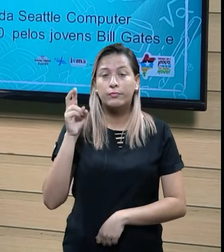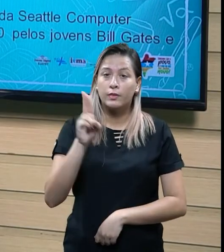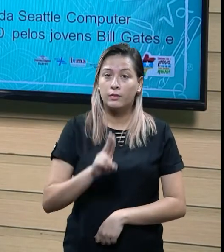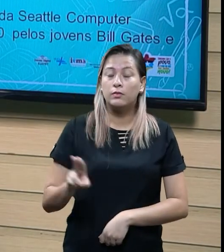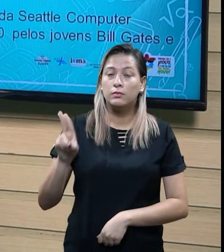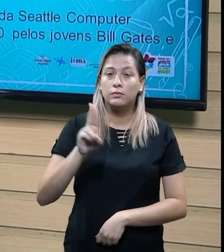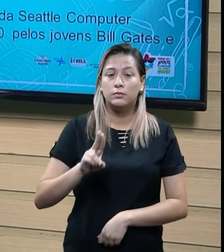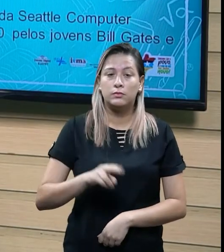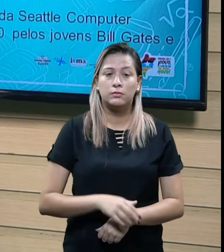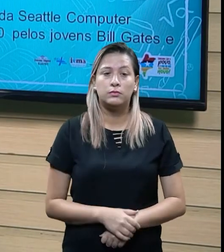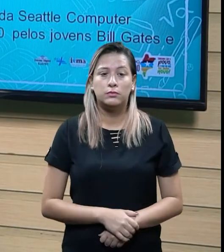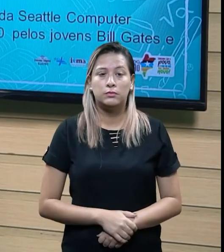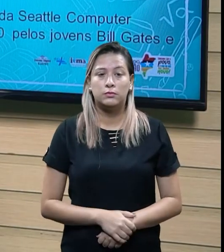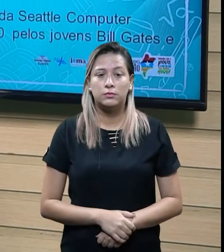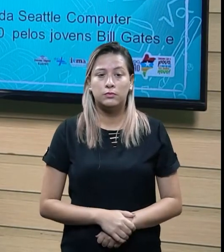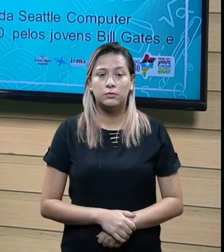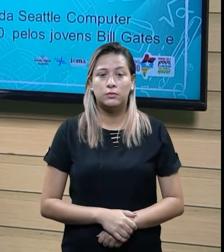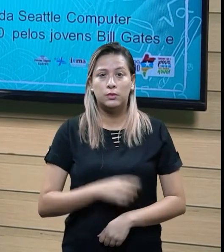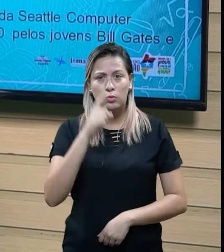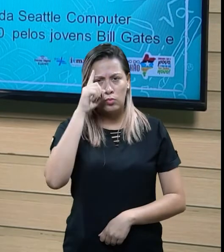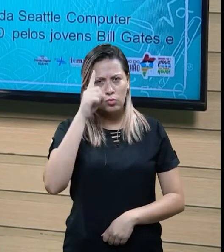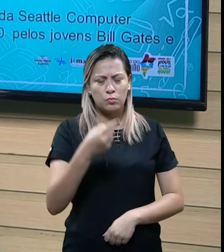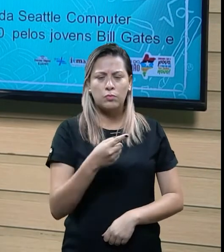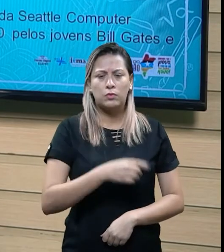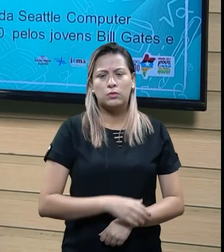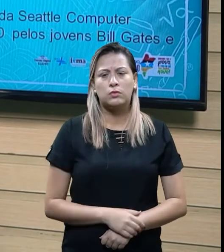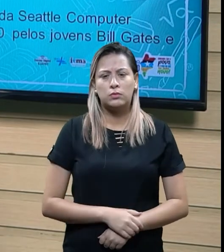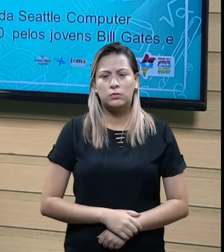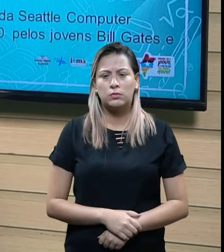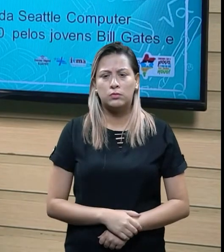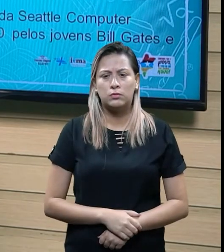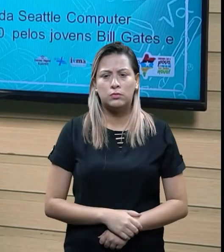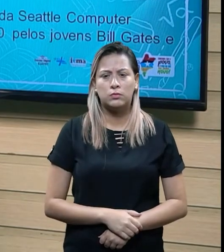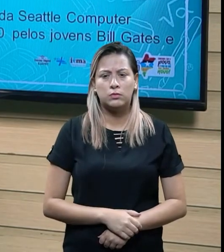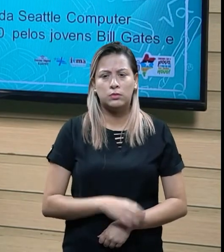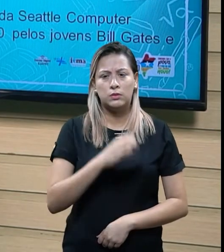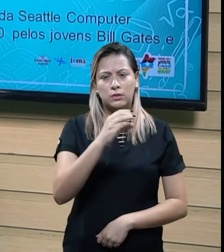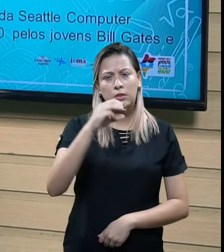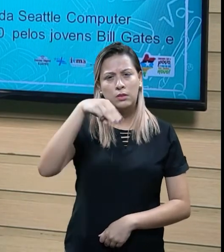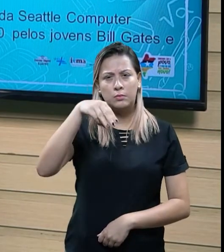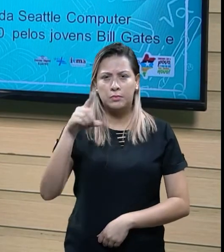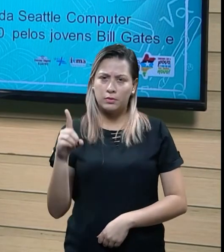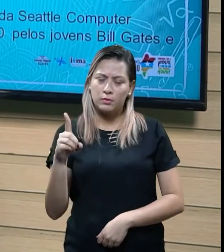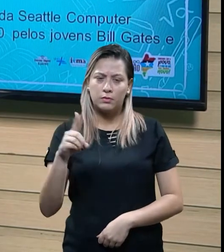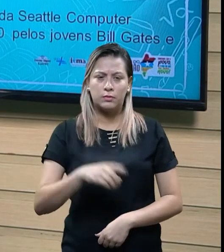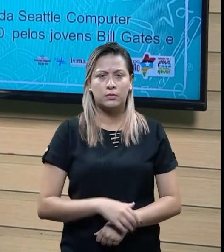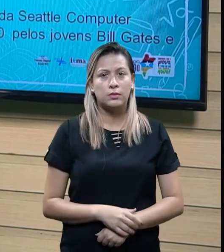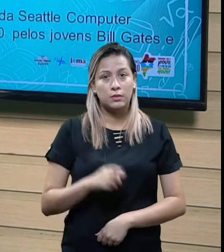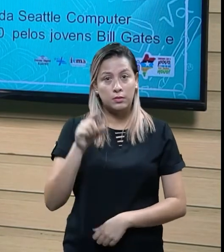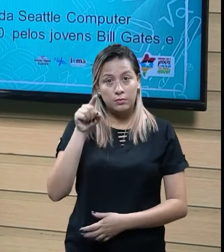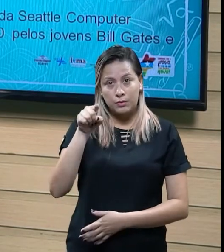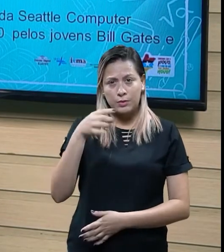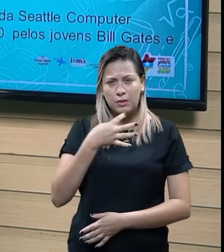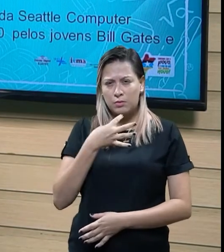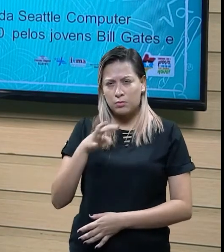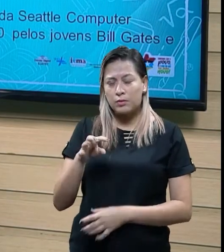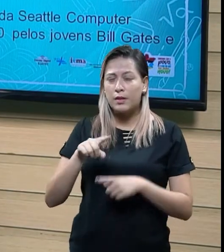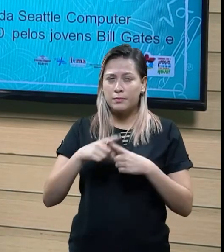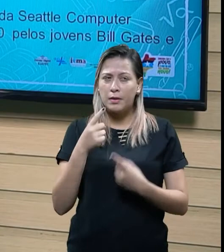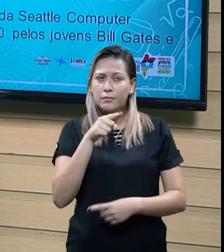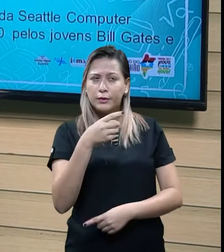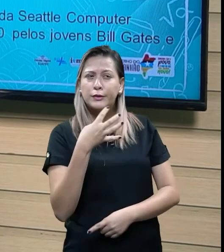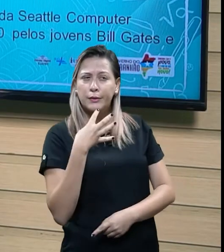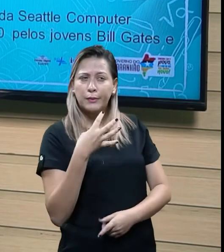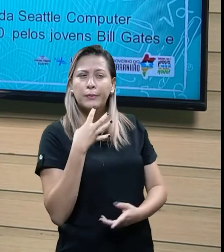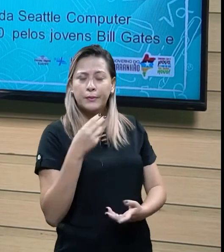utilize ali o comando CMD, tá? O CMD, que muitas das vezes você não conhece, mas você conhece, utiliza